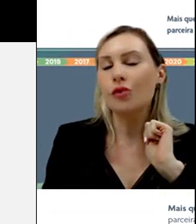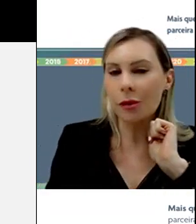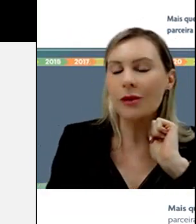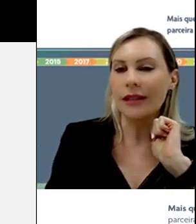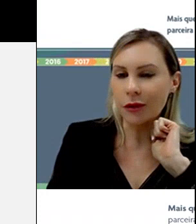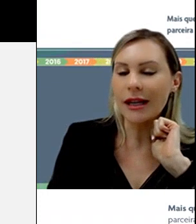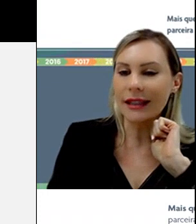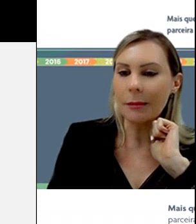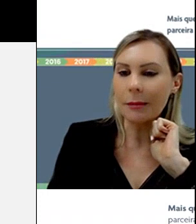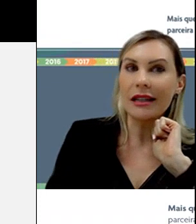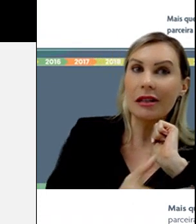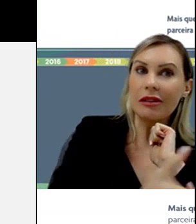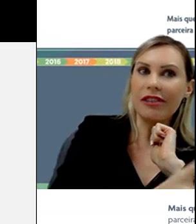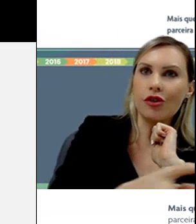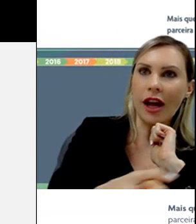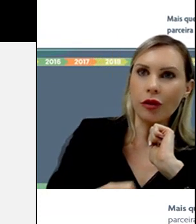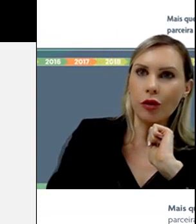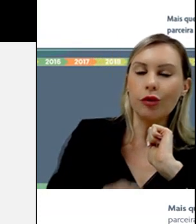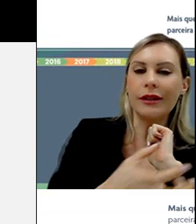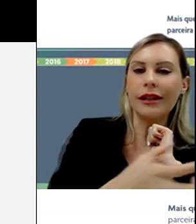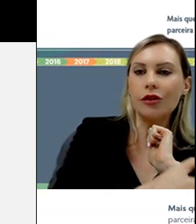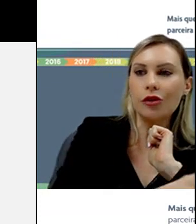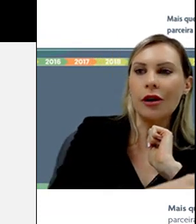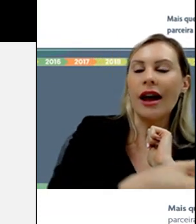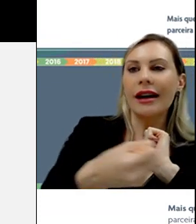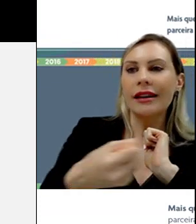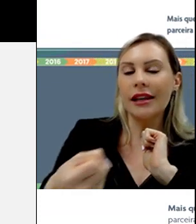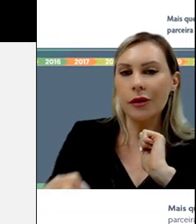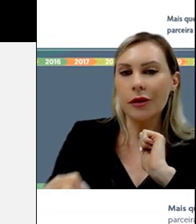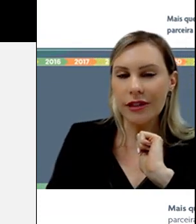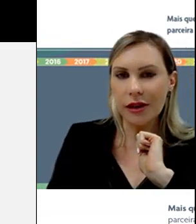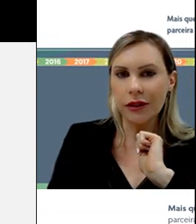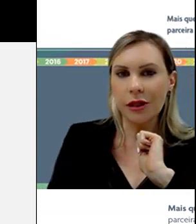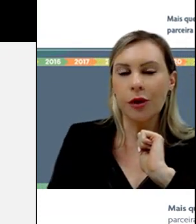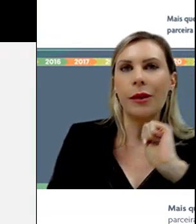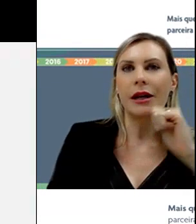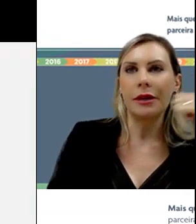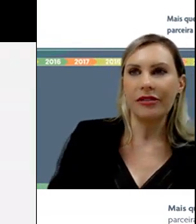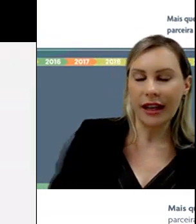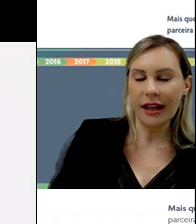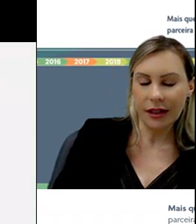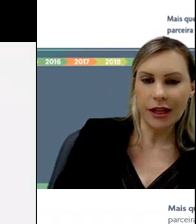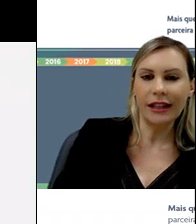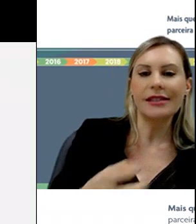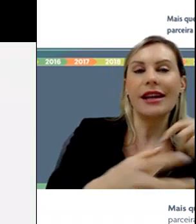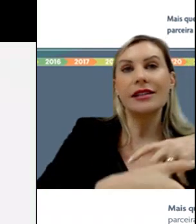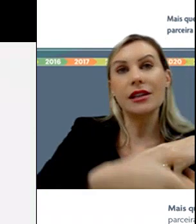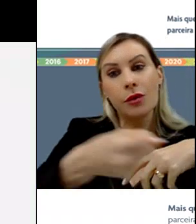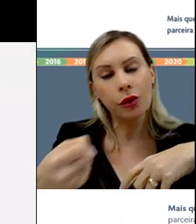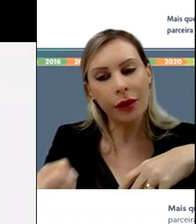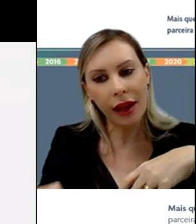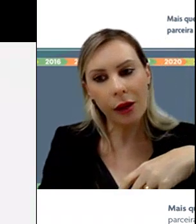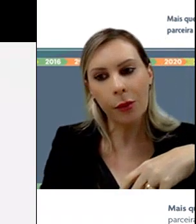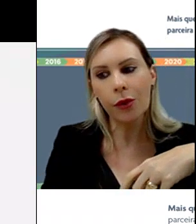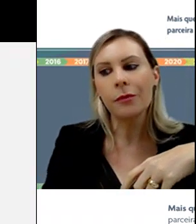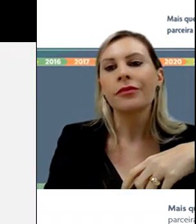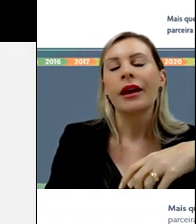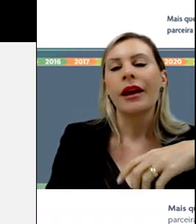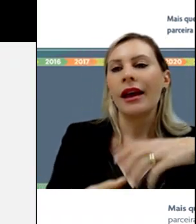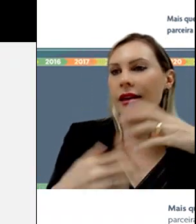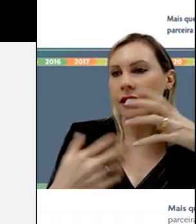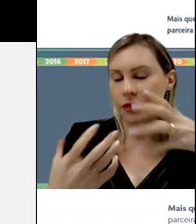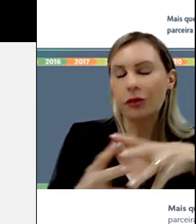para a sua aposentadoria também. Então, ele vai puxar tudo, tanto aquilo que você contribuiu para a Previdência do INSS, quanto o